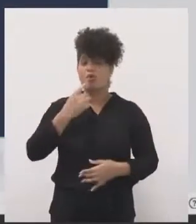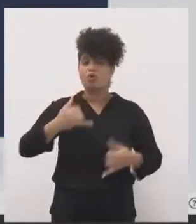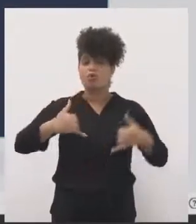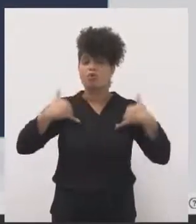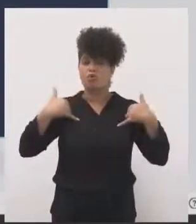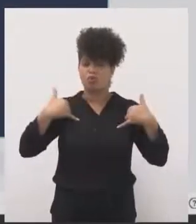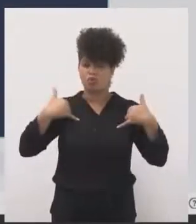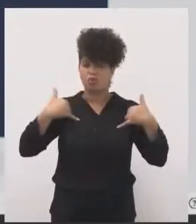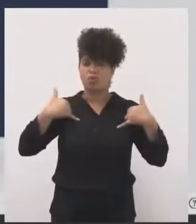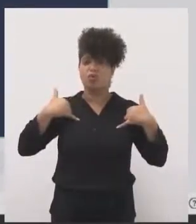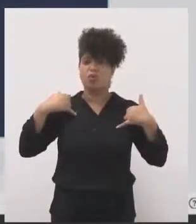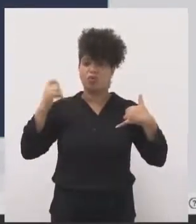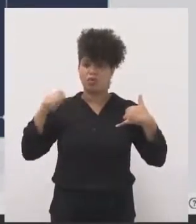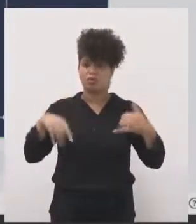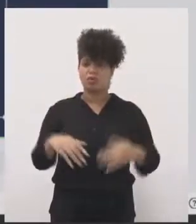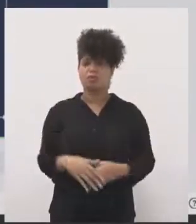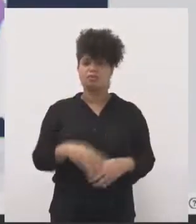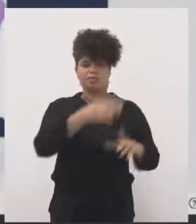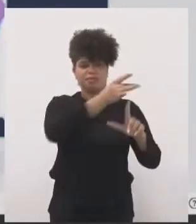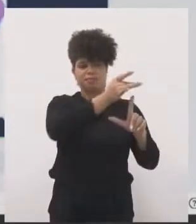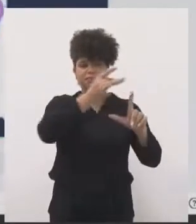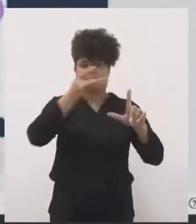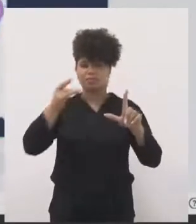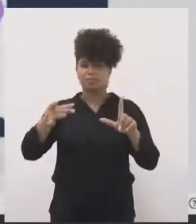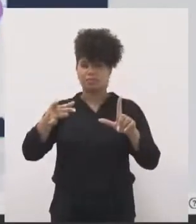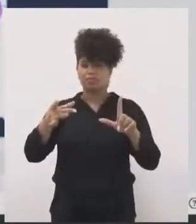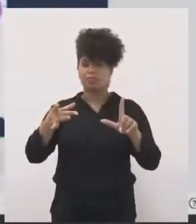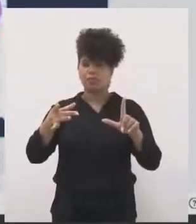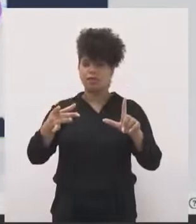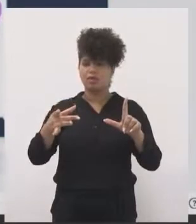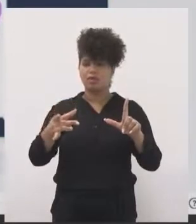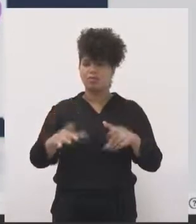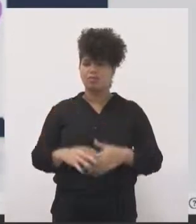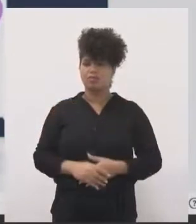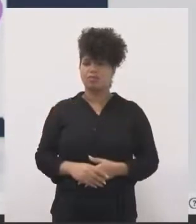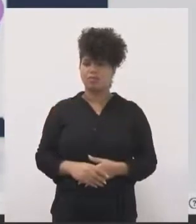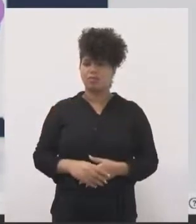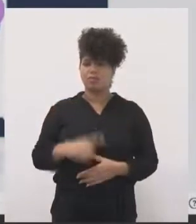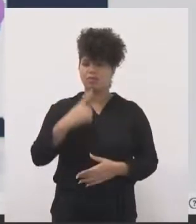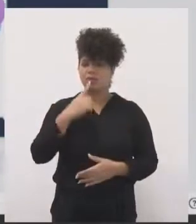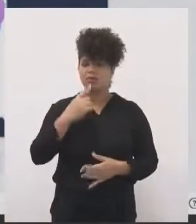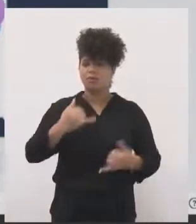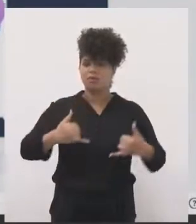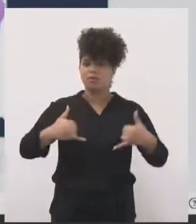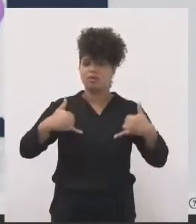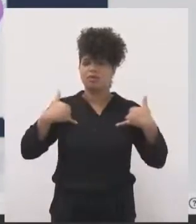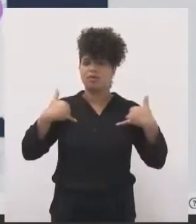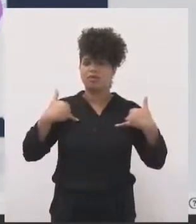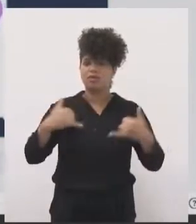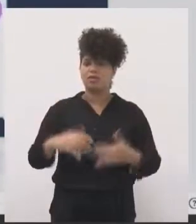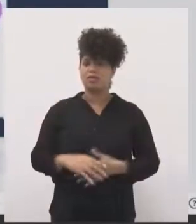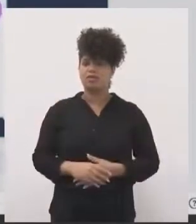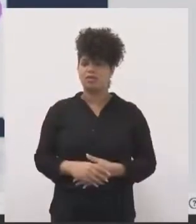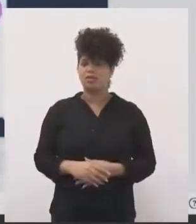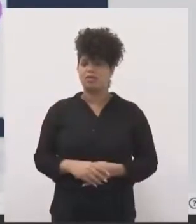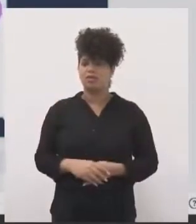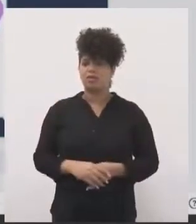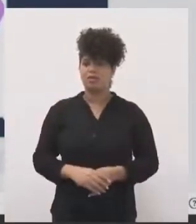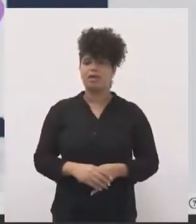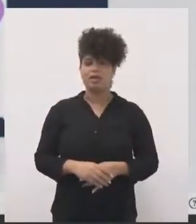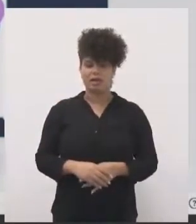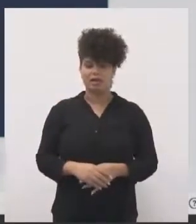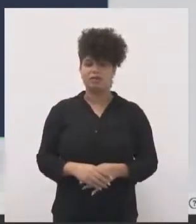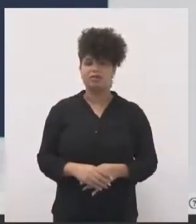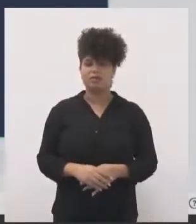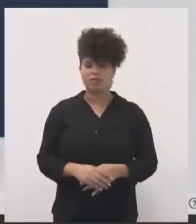coisa assim, eu posso fazer alguma coisa um pouco mais divertida, por assim dizer. Então, tem a biblioteca do